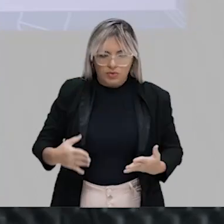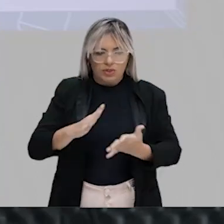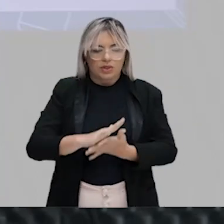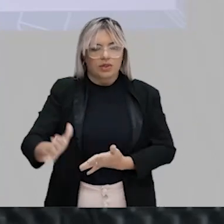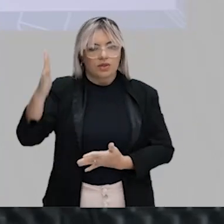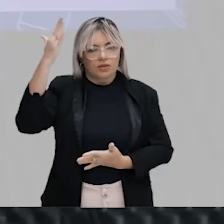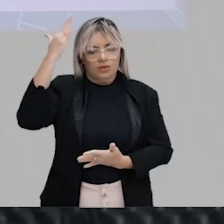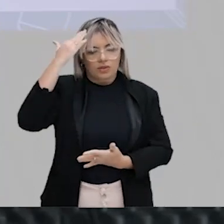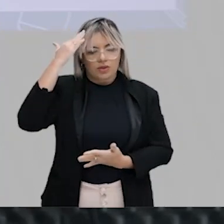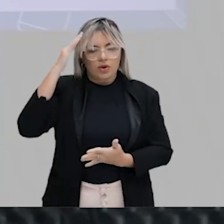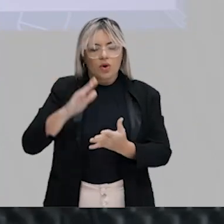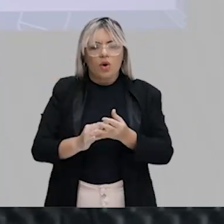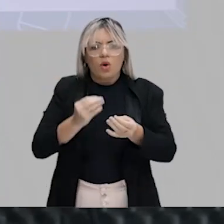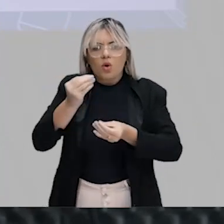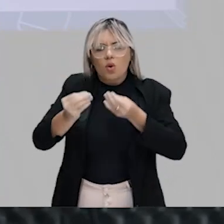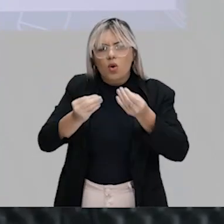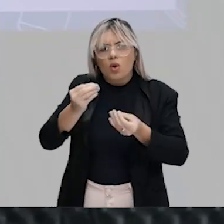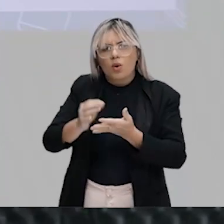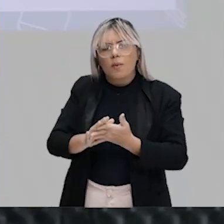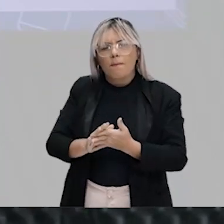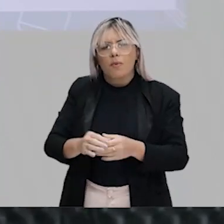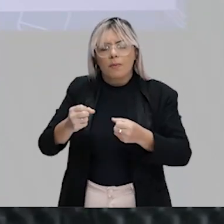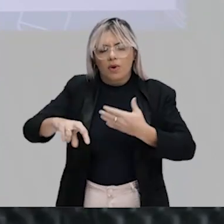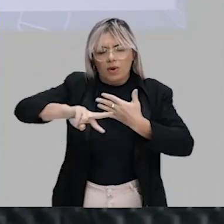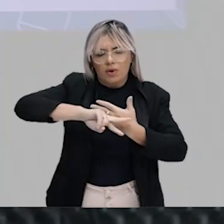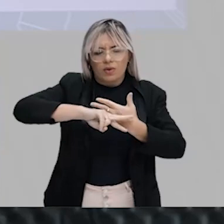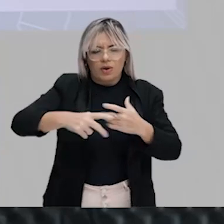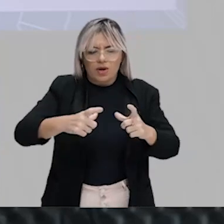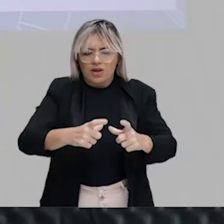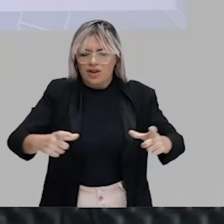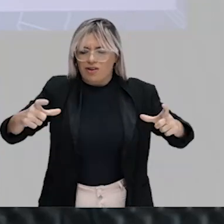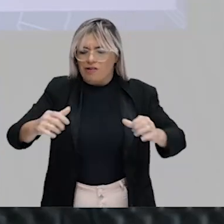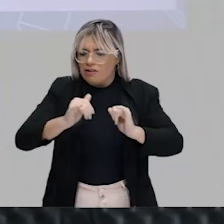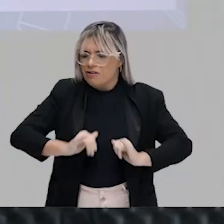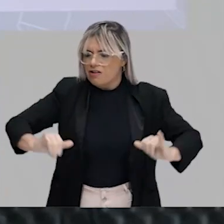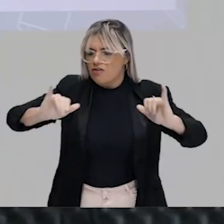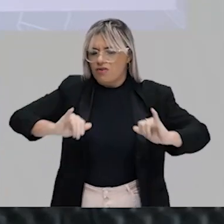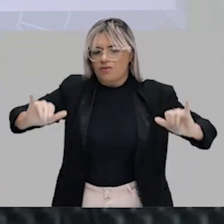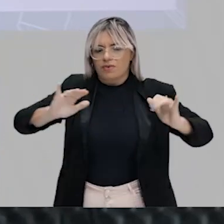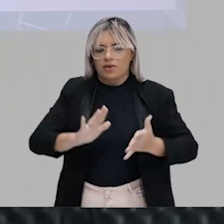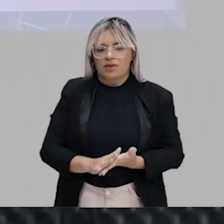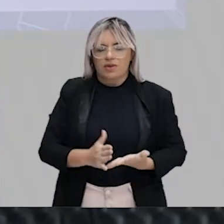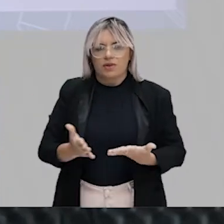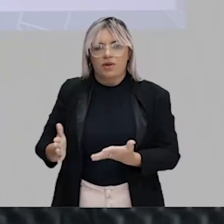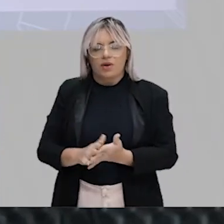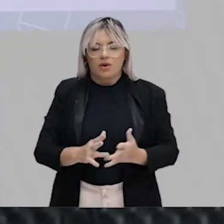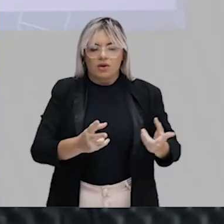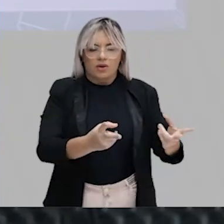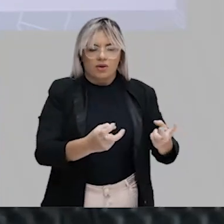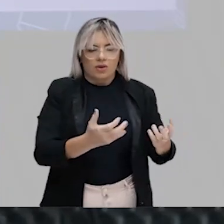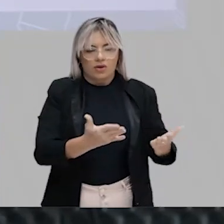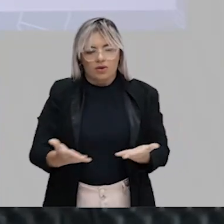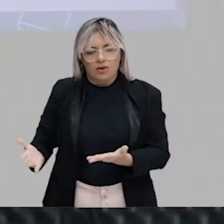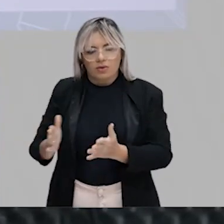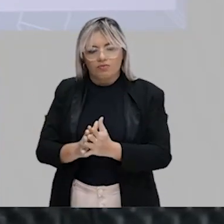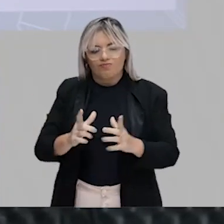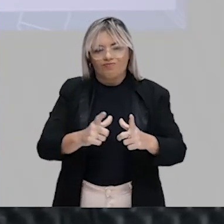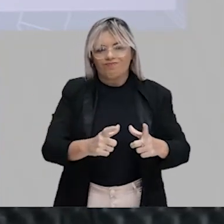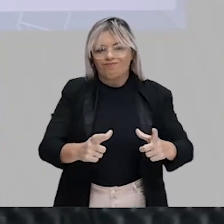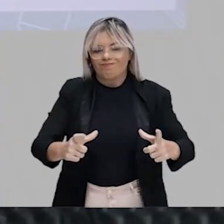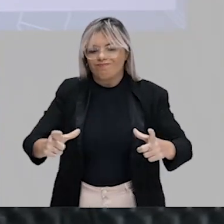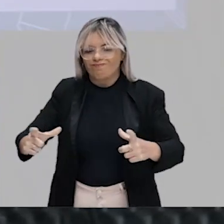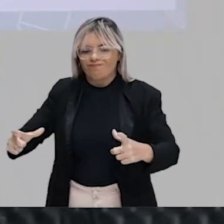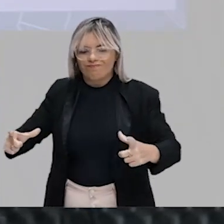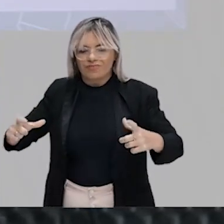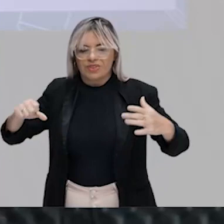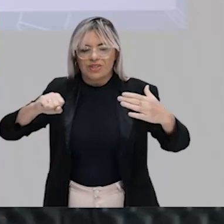analisar e compreender no que pode resultar essa grande divulgação. Então percebam aqui, ó, um grande espaço sobre